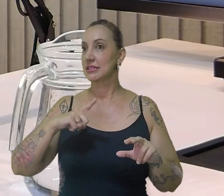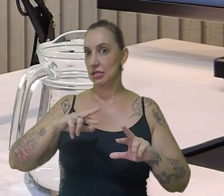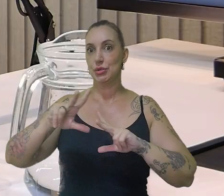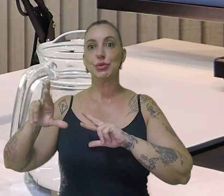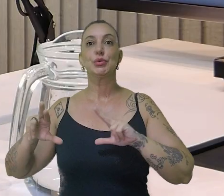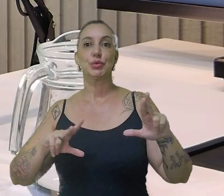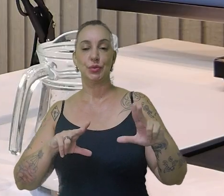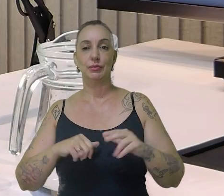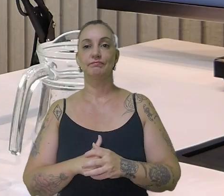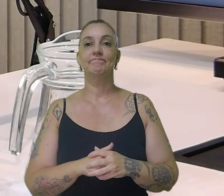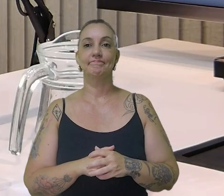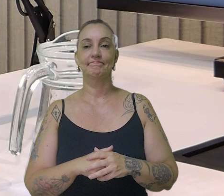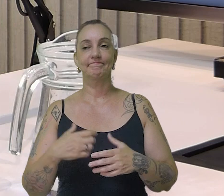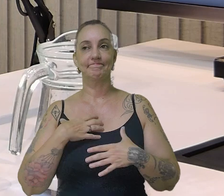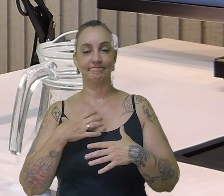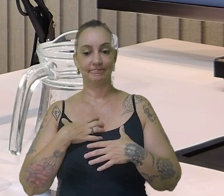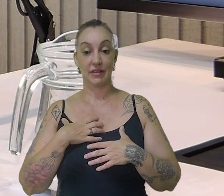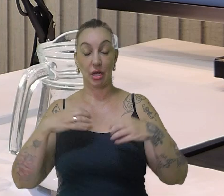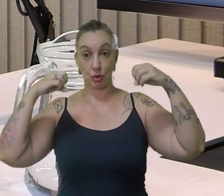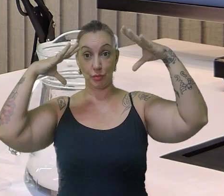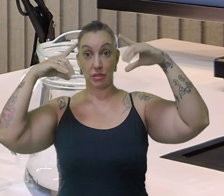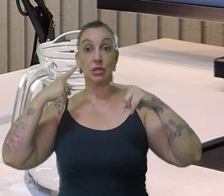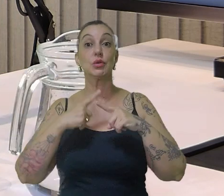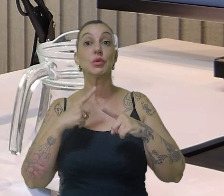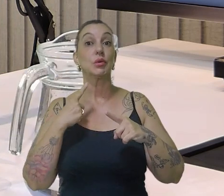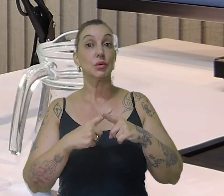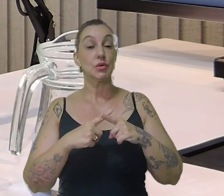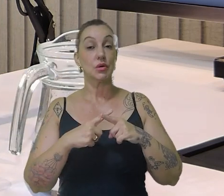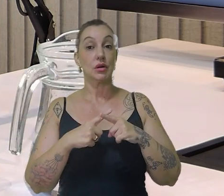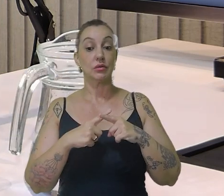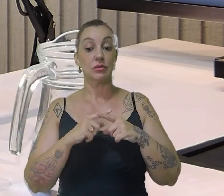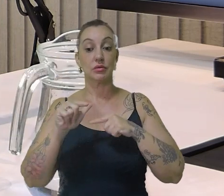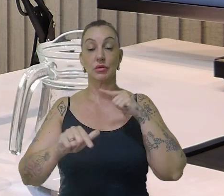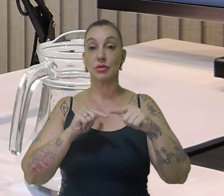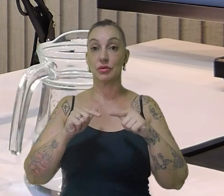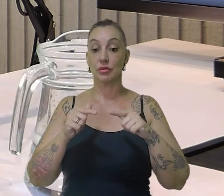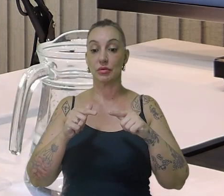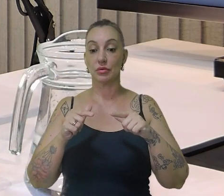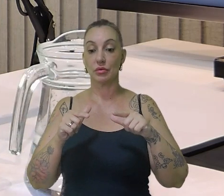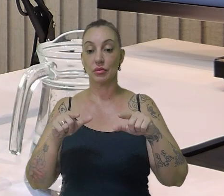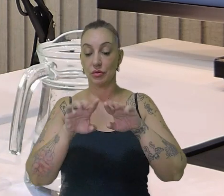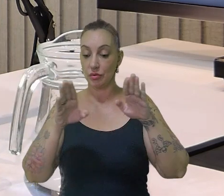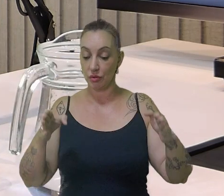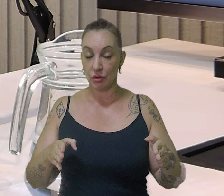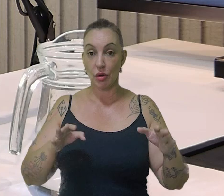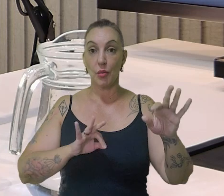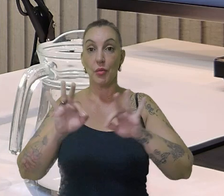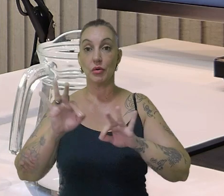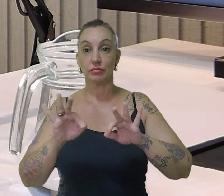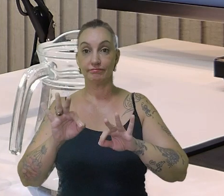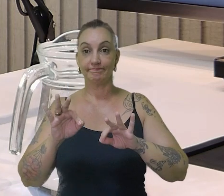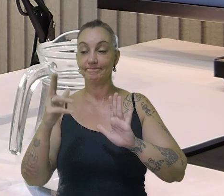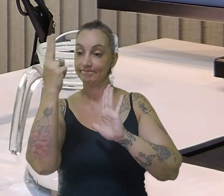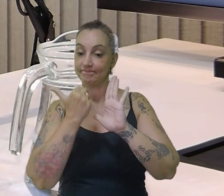muita diferença eu eu me coloco como iluminadora porque eu trabalho com os consoles Eu trabalho com a montagem eu trabalho com